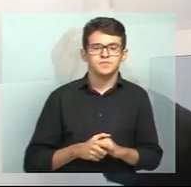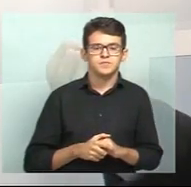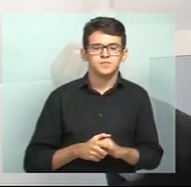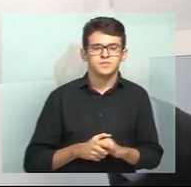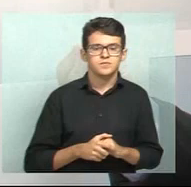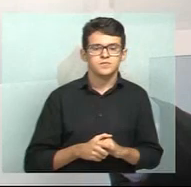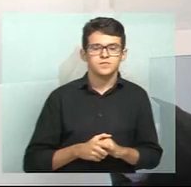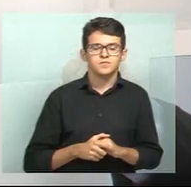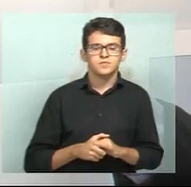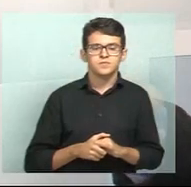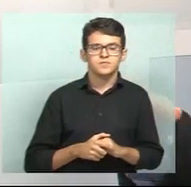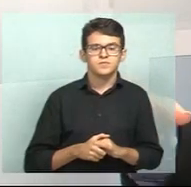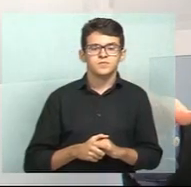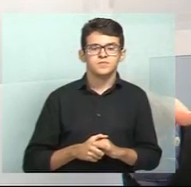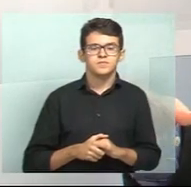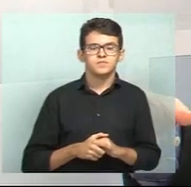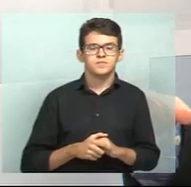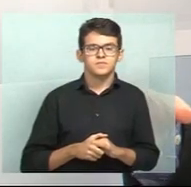como você colocou,